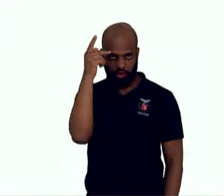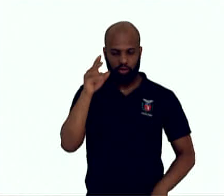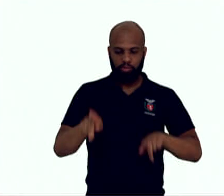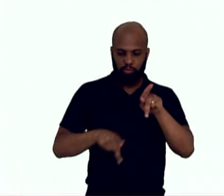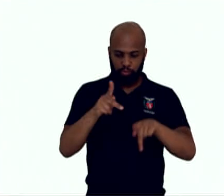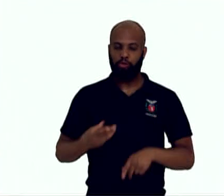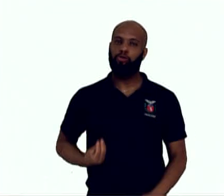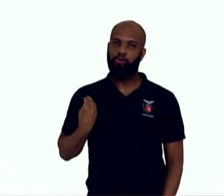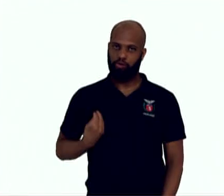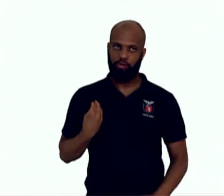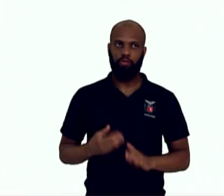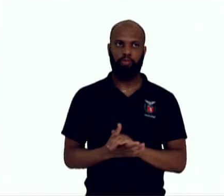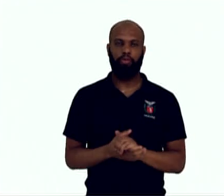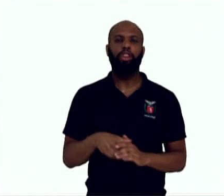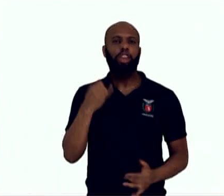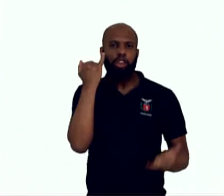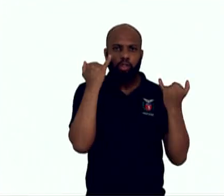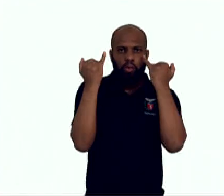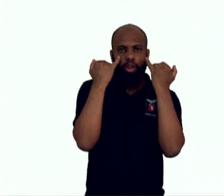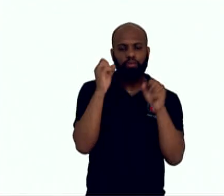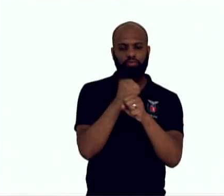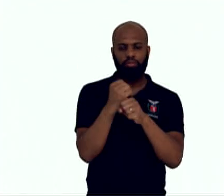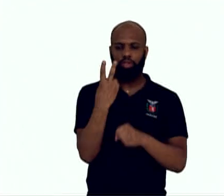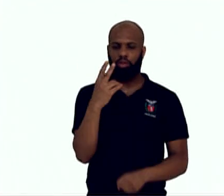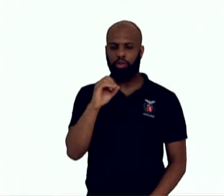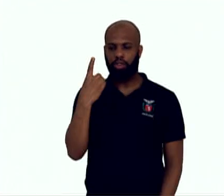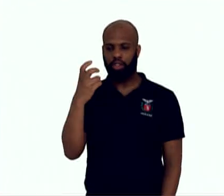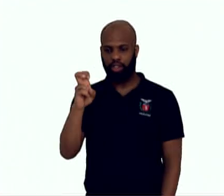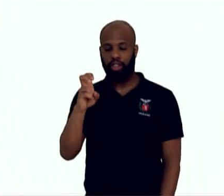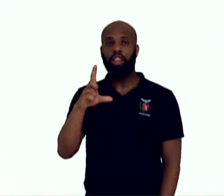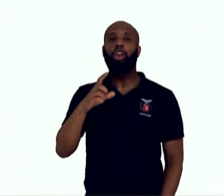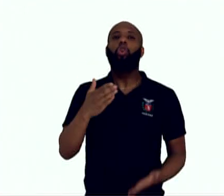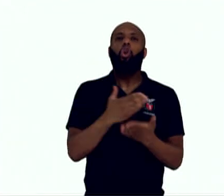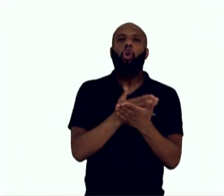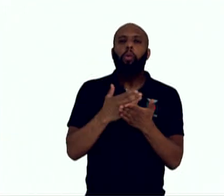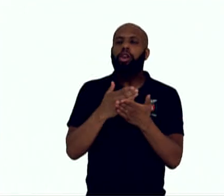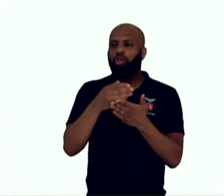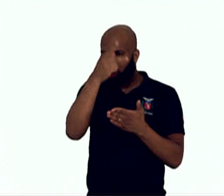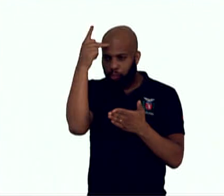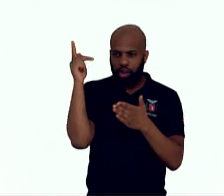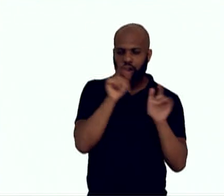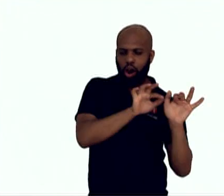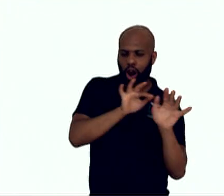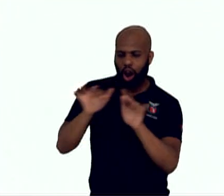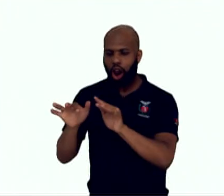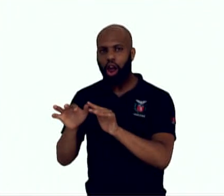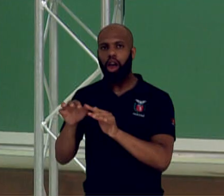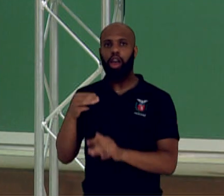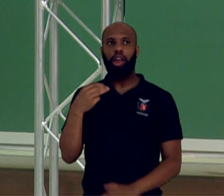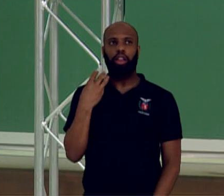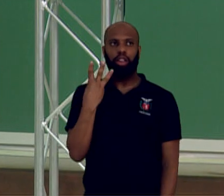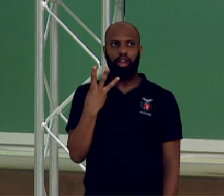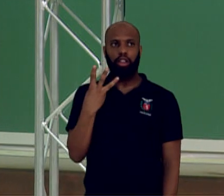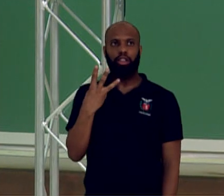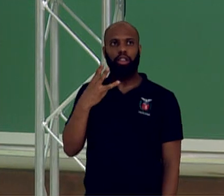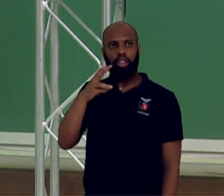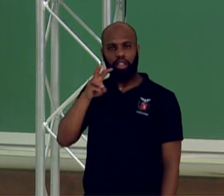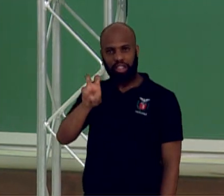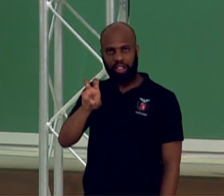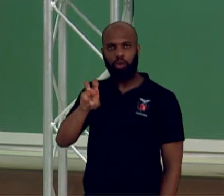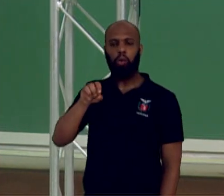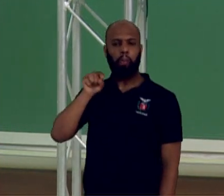2015. Começou a ser povoada por nômades em 35 mil anos antes de Cristo,